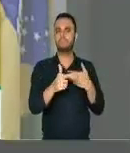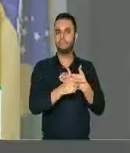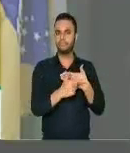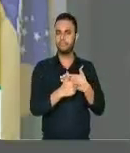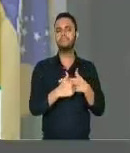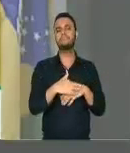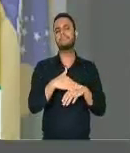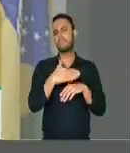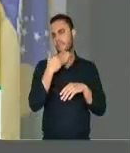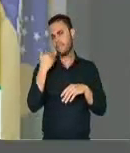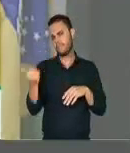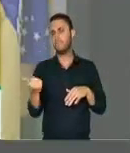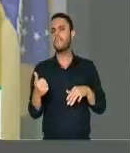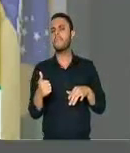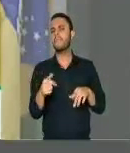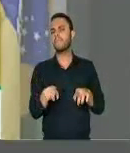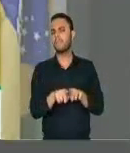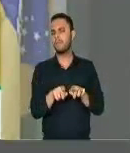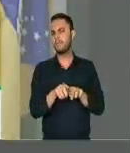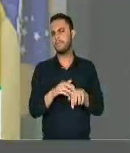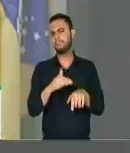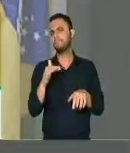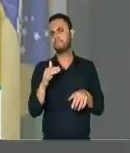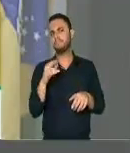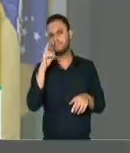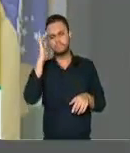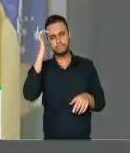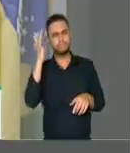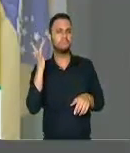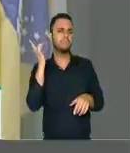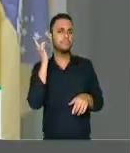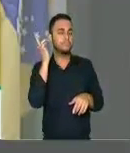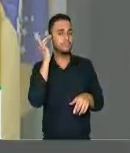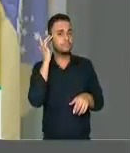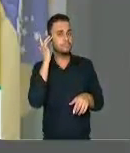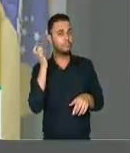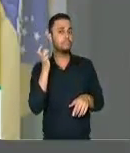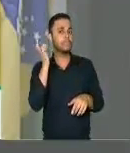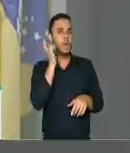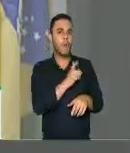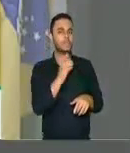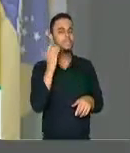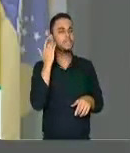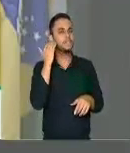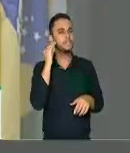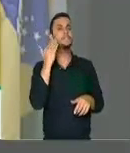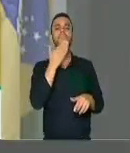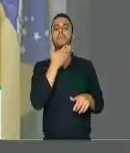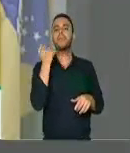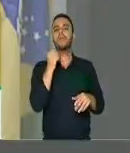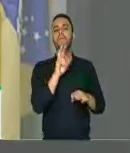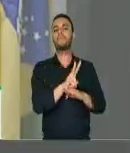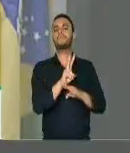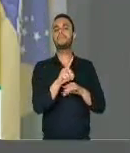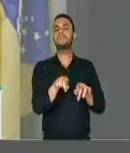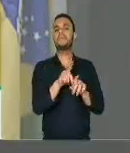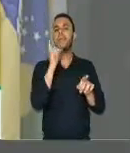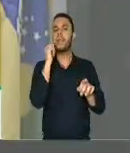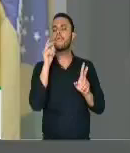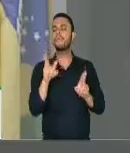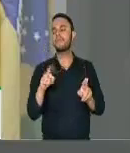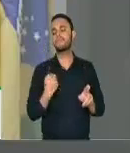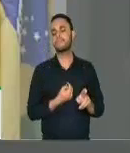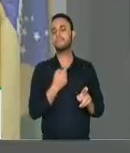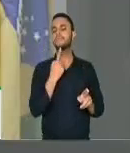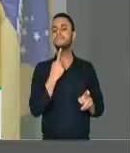forma mais eficaz, de uma forma mais eficiente e aqui poder defender especialmente o estado de Alagoas da forma como nós desejamos. Então a gente